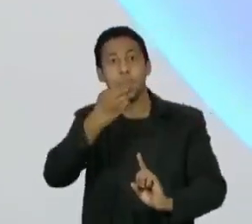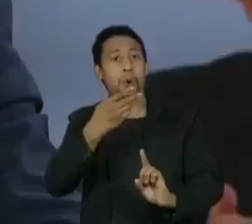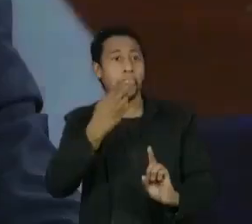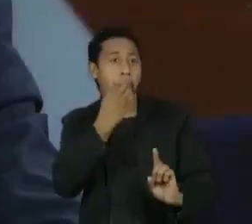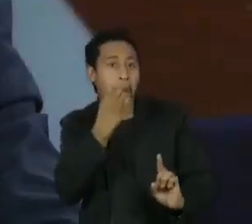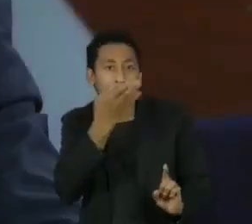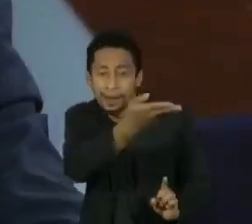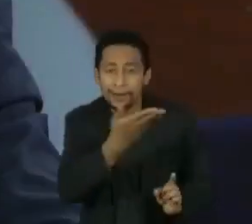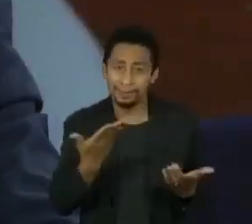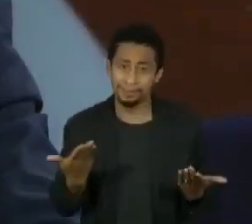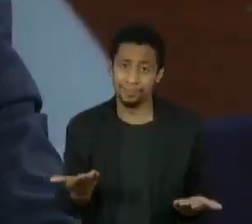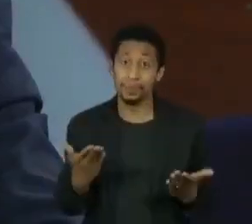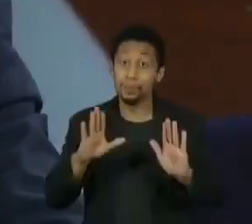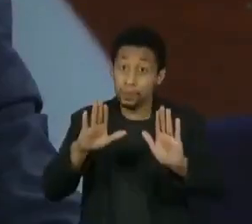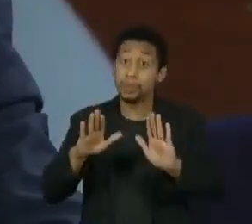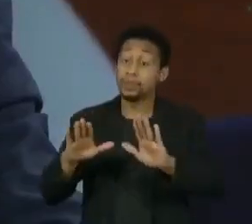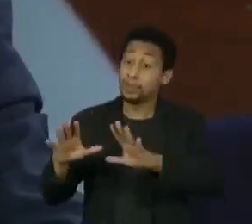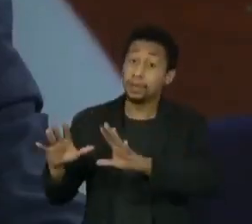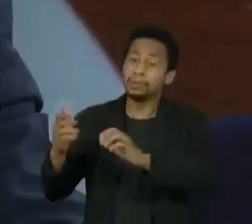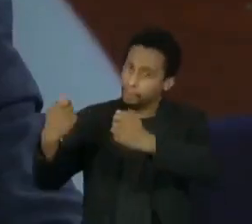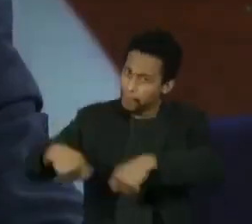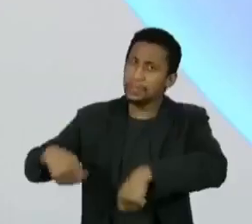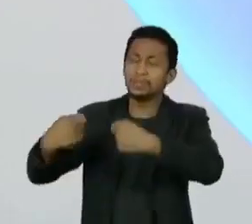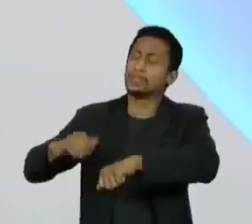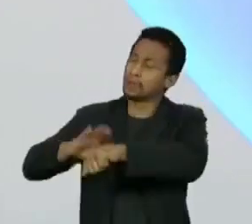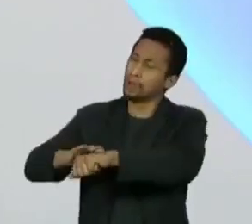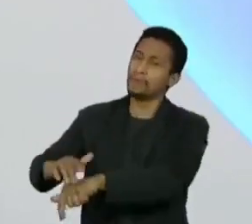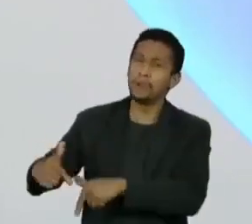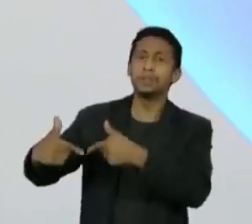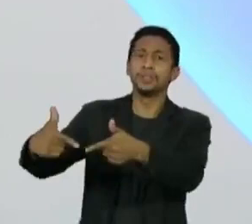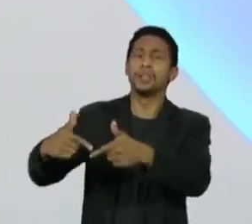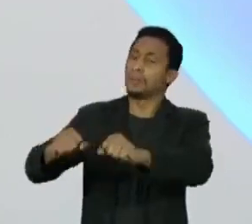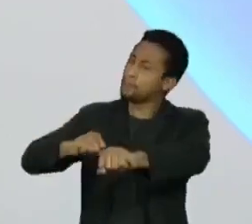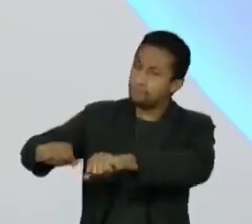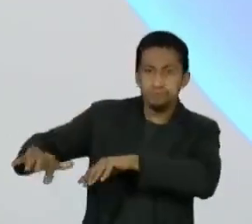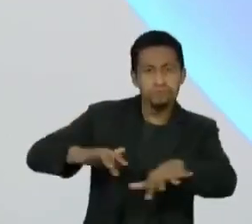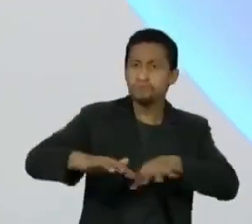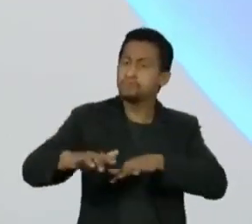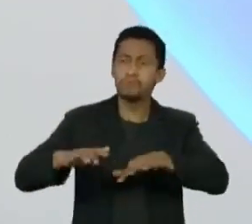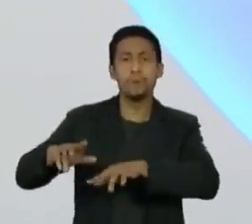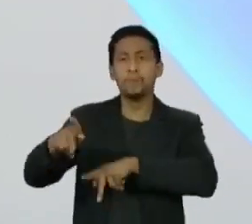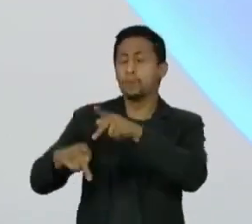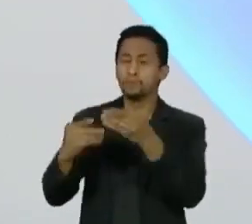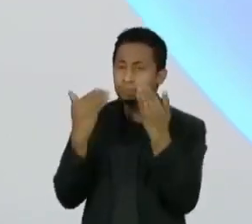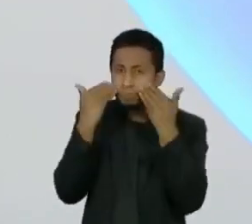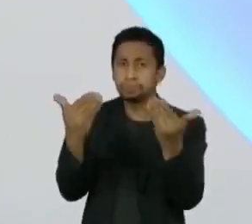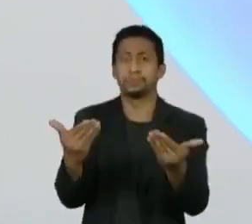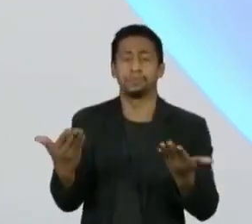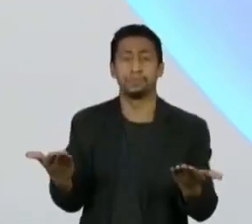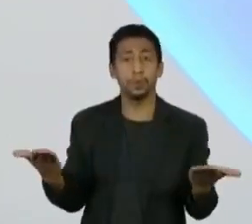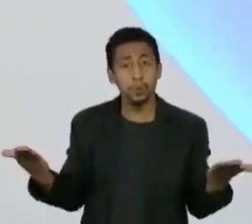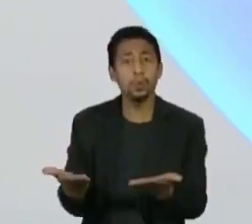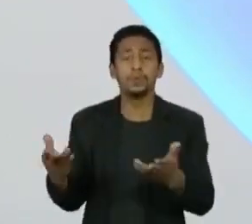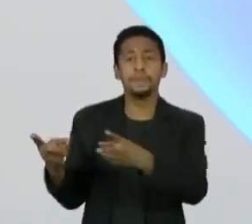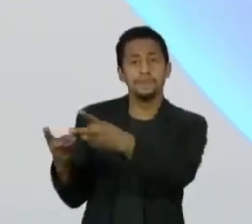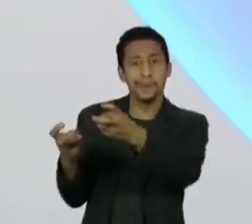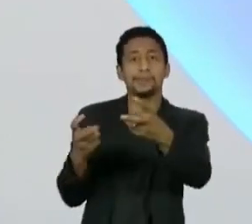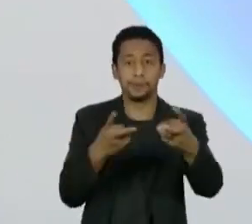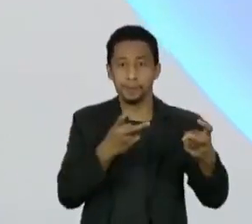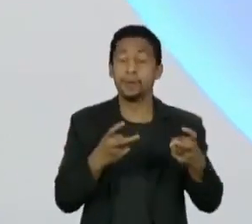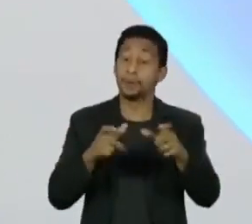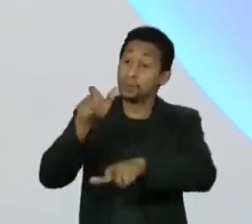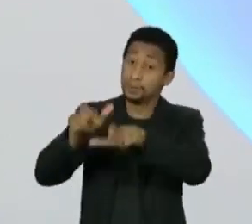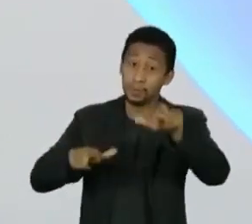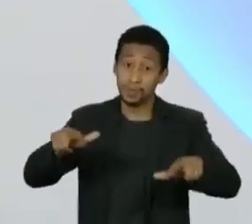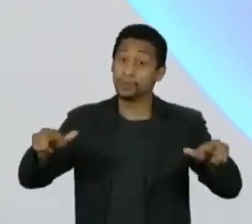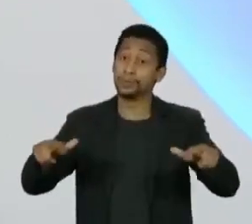fazer isso para fazer com que o sistema se movimente. Hoje você tem uma inércia muito grande, você teve uma ocupação política de espaços que são necessários para ter apuração